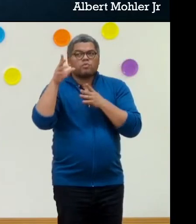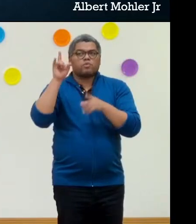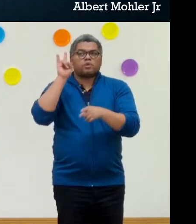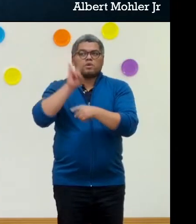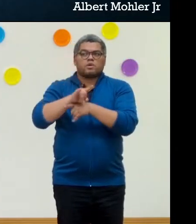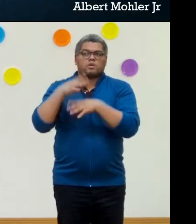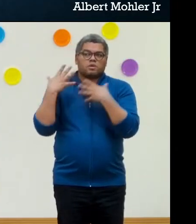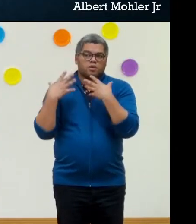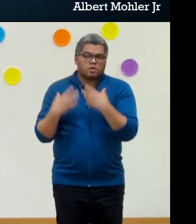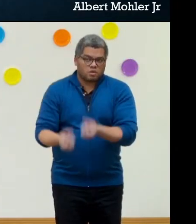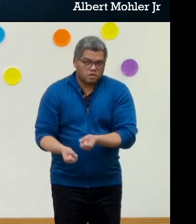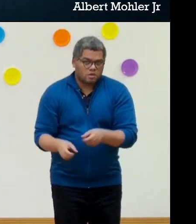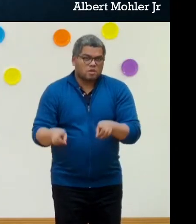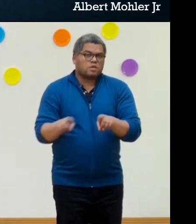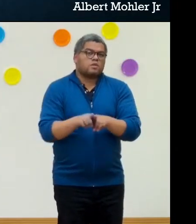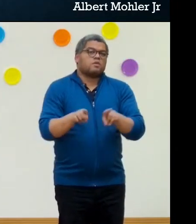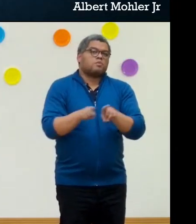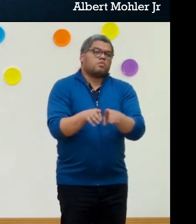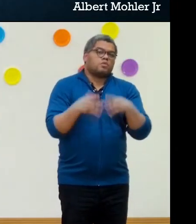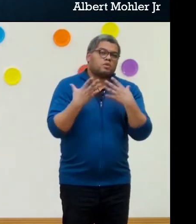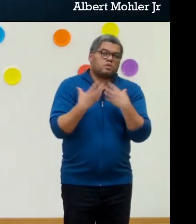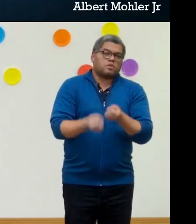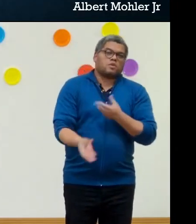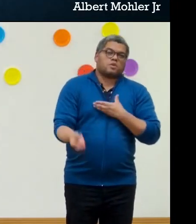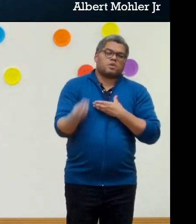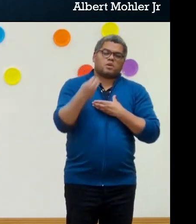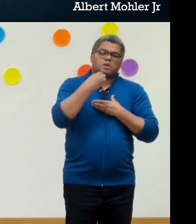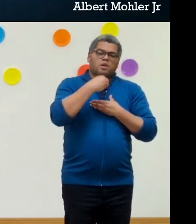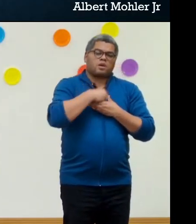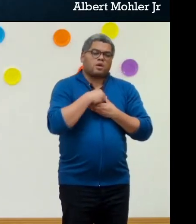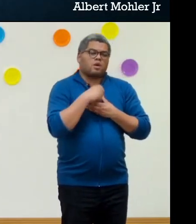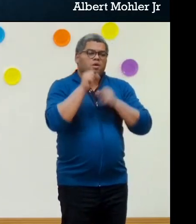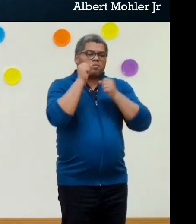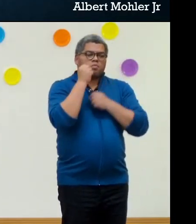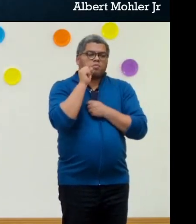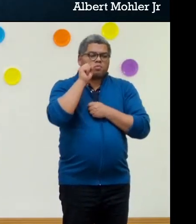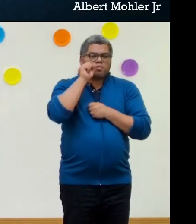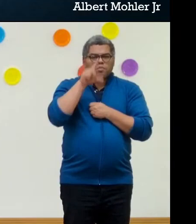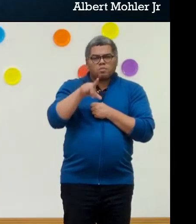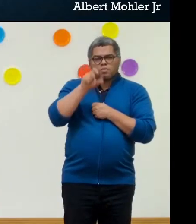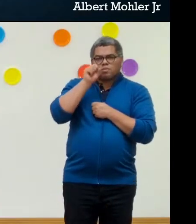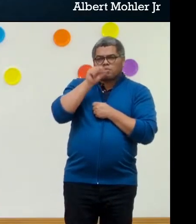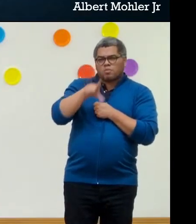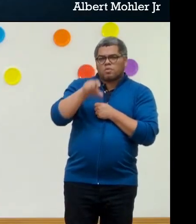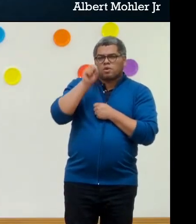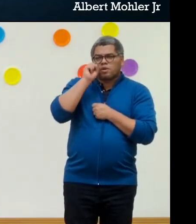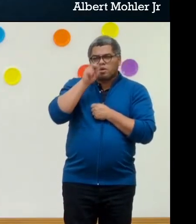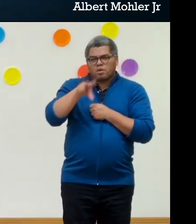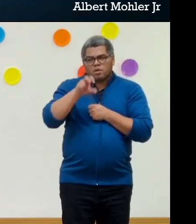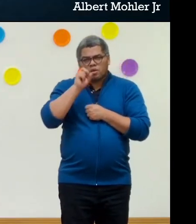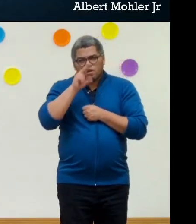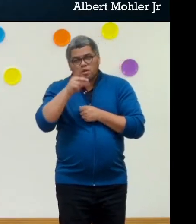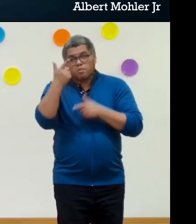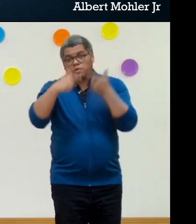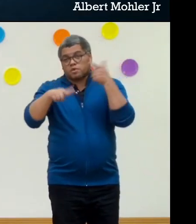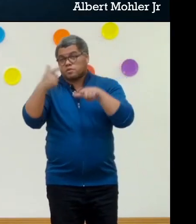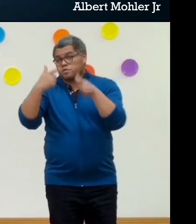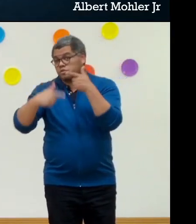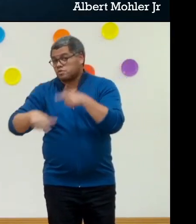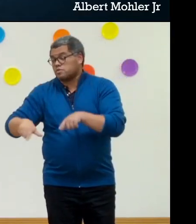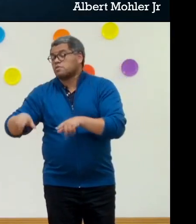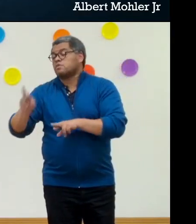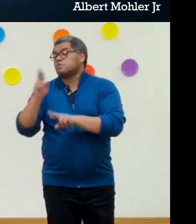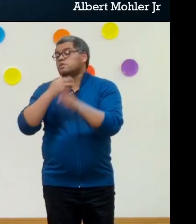adultério está aceitando dentro de si uma pílula envenenada para todos os outros relacionamentos.